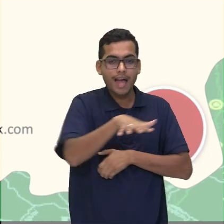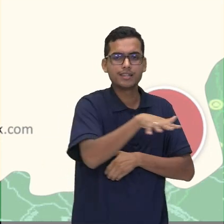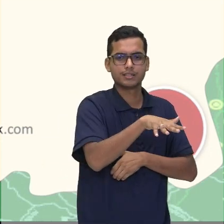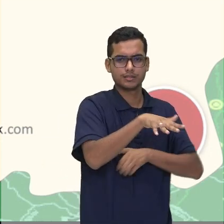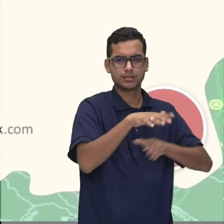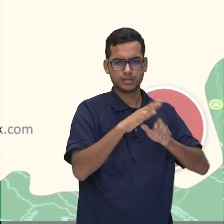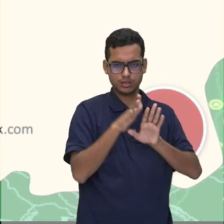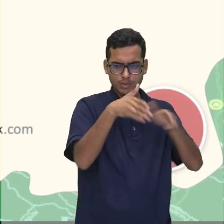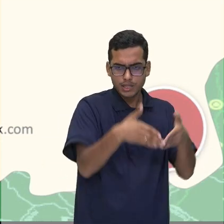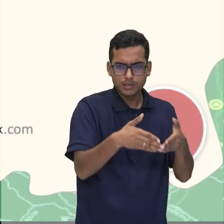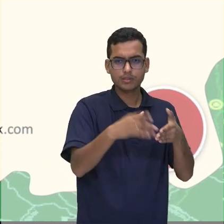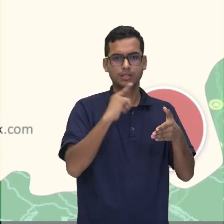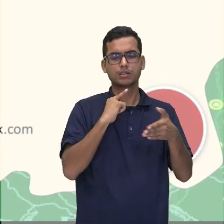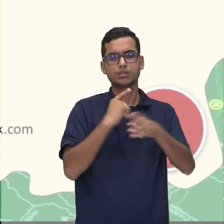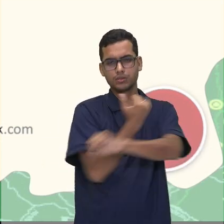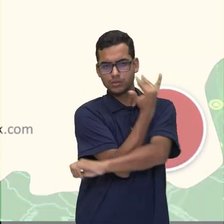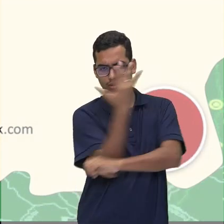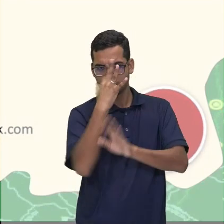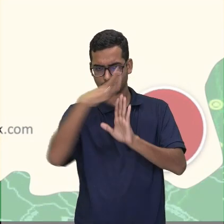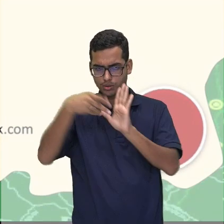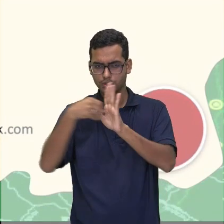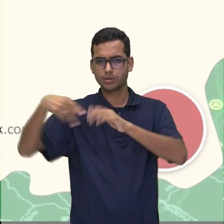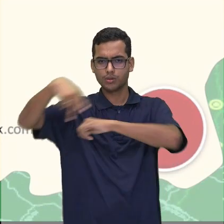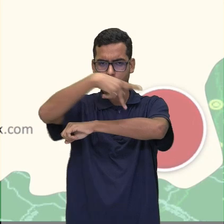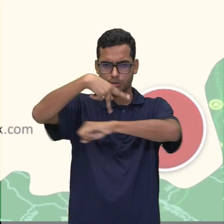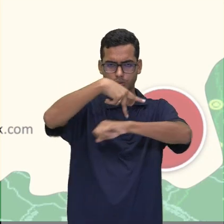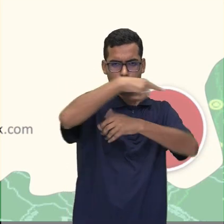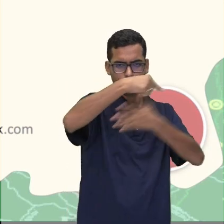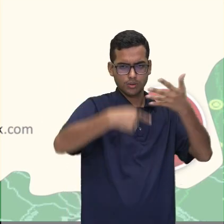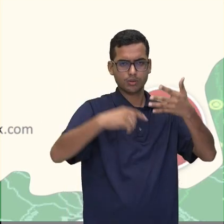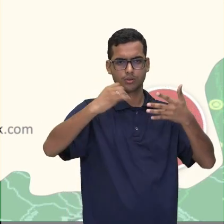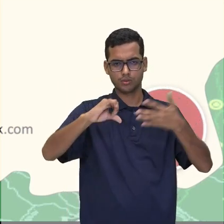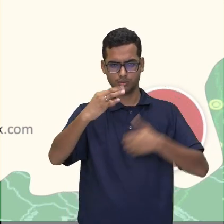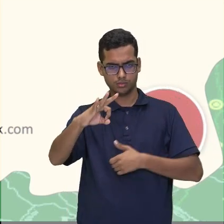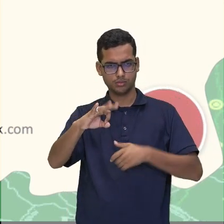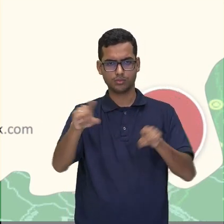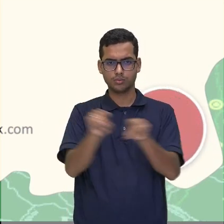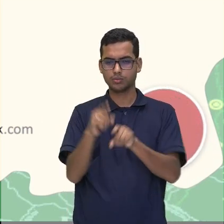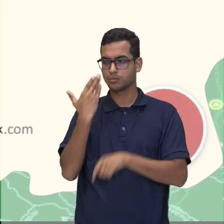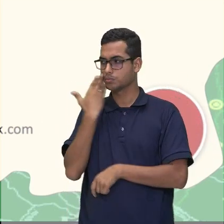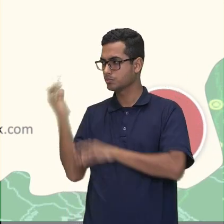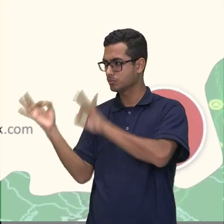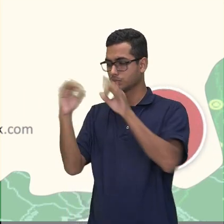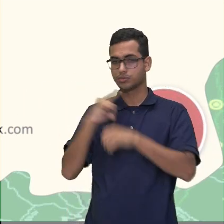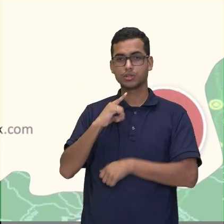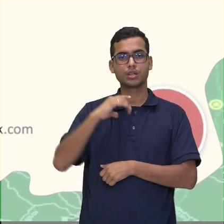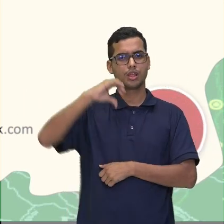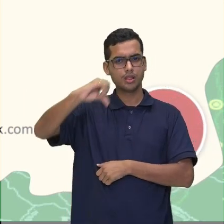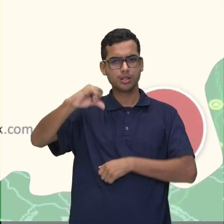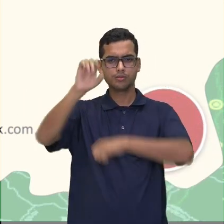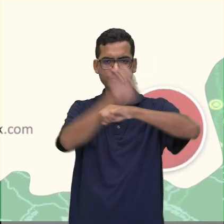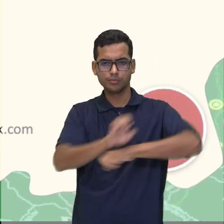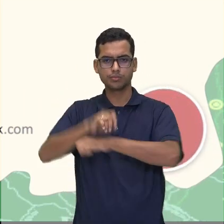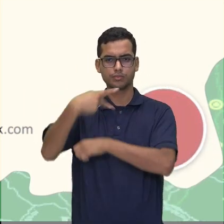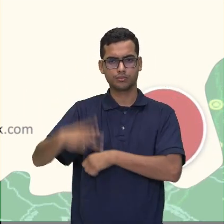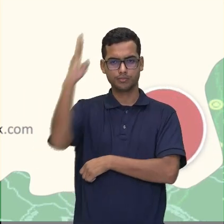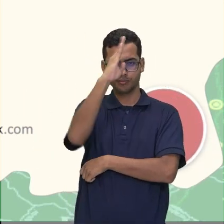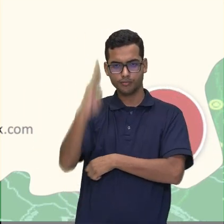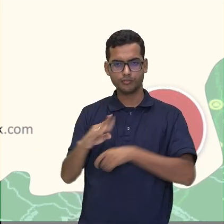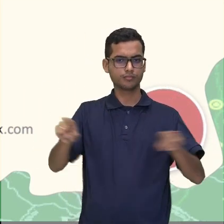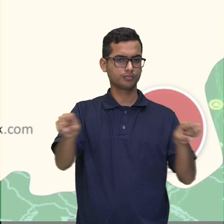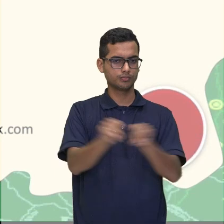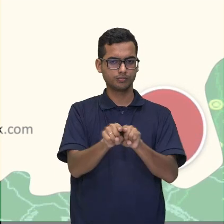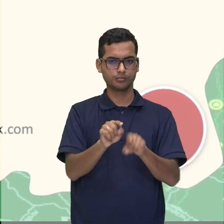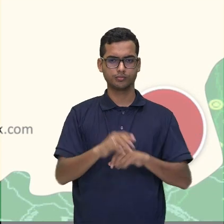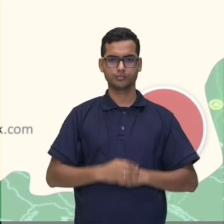presente em uma parte de cada um desses países, tá bom? E aí nós temos 9 países, 9 estados brasileiros,